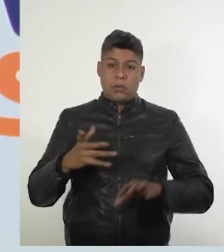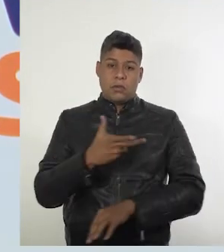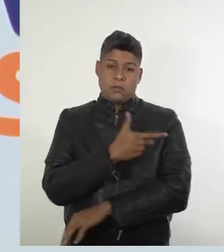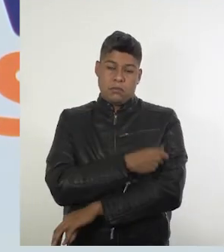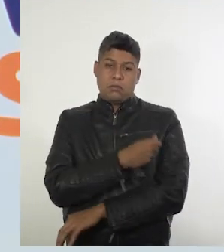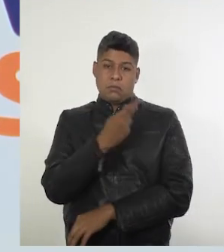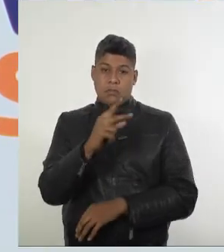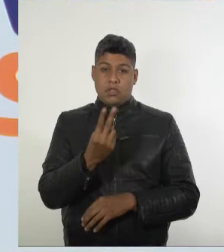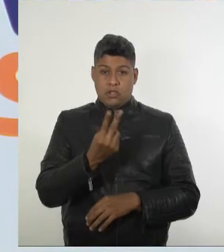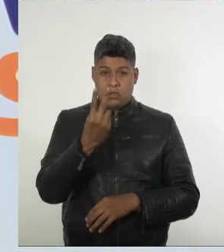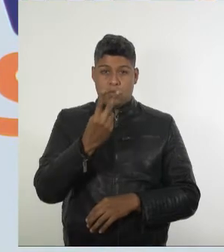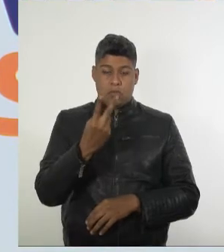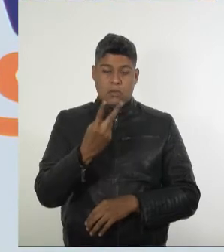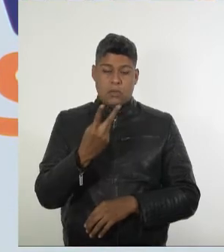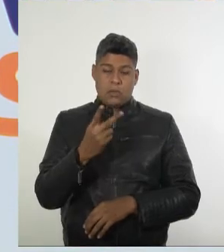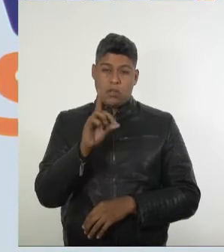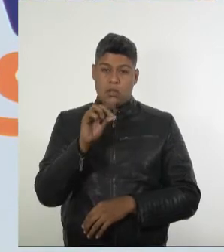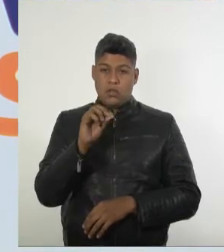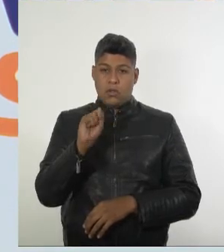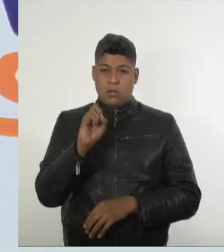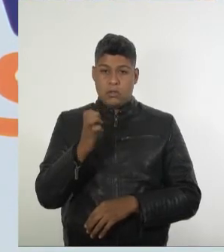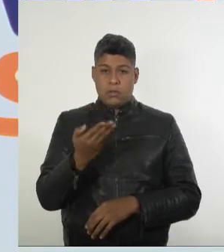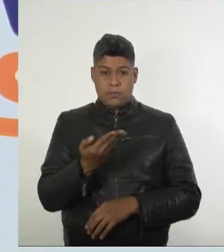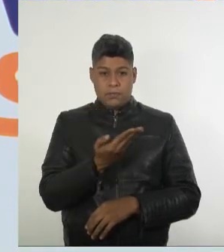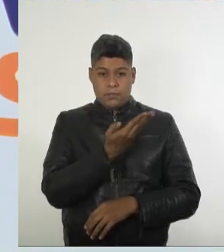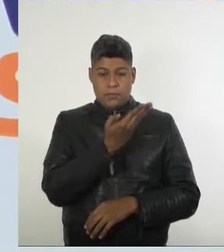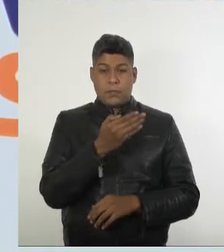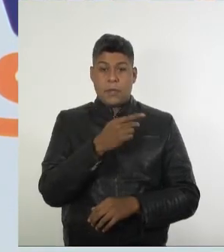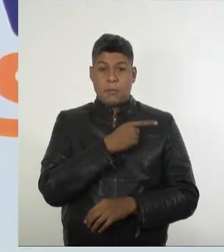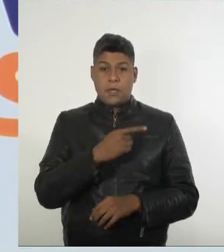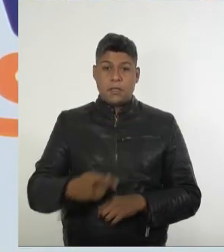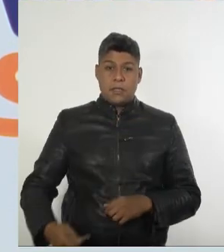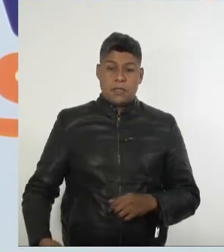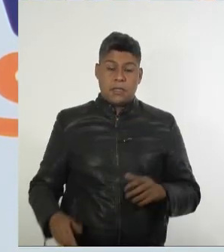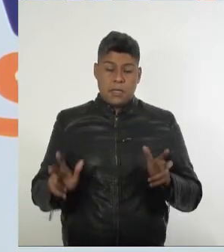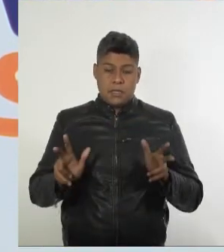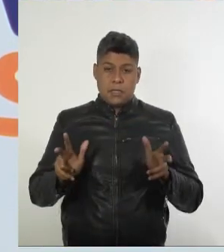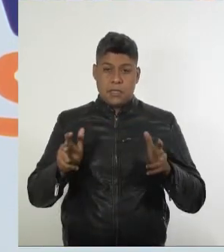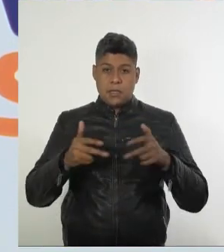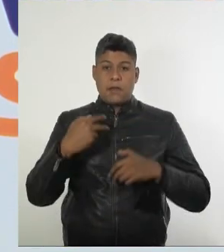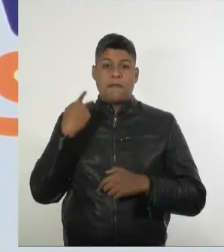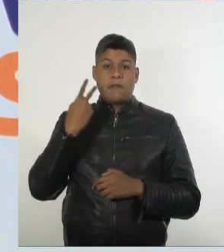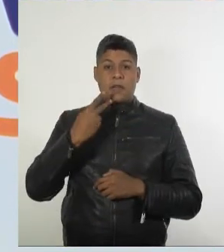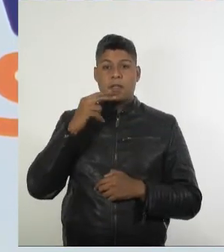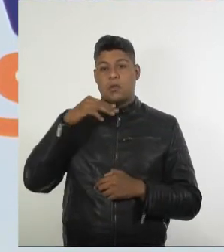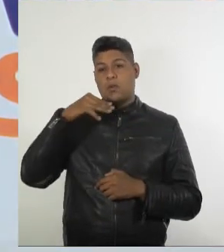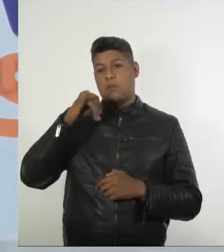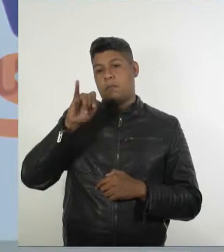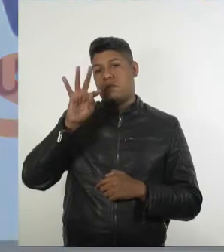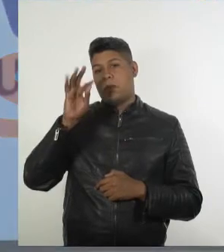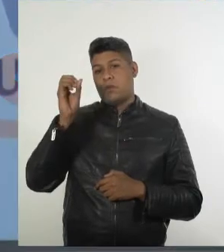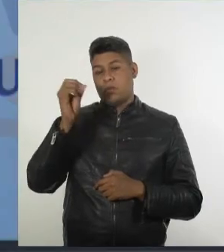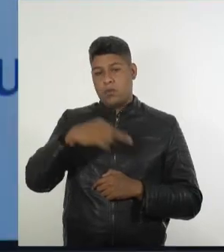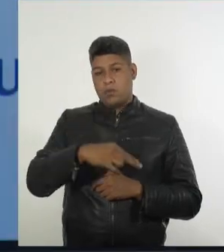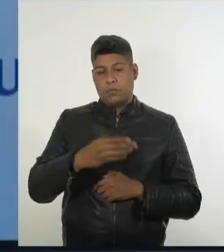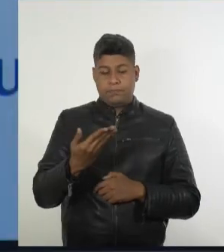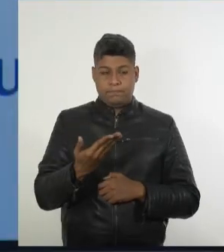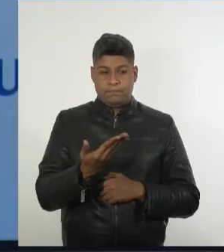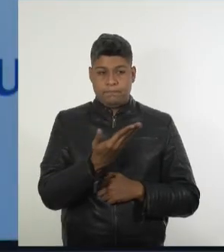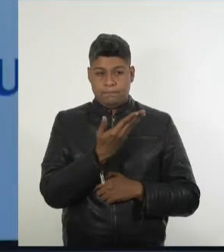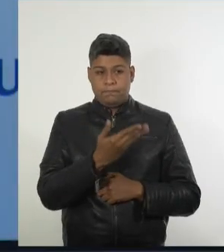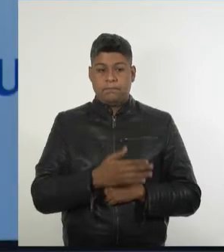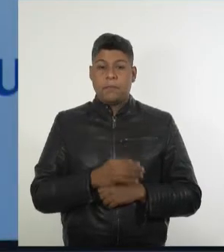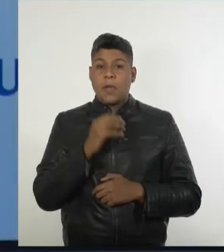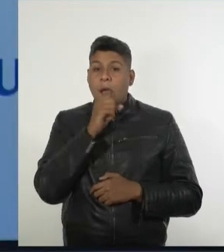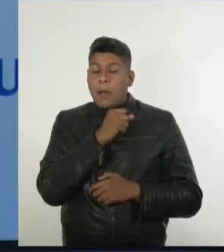sua segunda dose. Passar a palavra ao presidente da Câmara Municipal, vereador Milton Leite, para fazer aqui